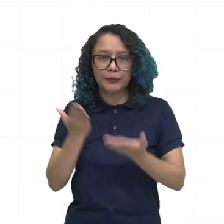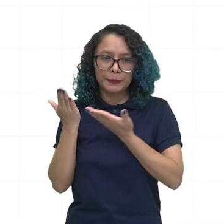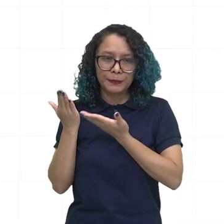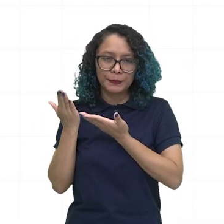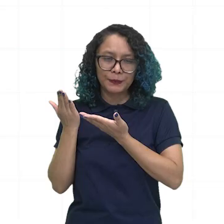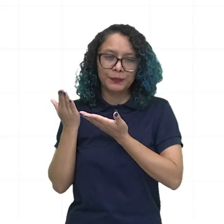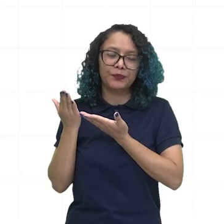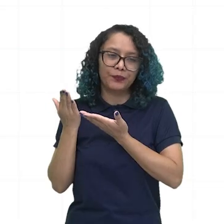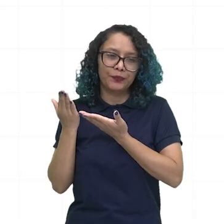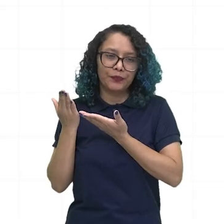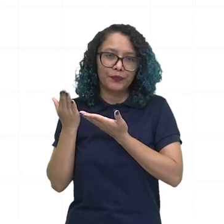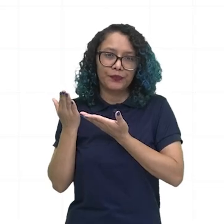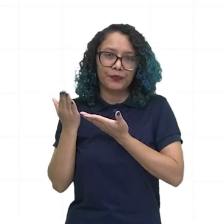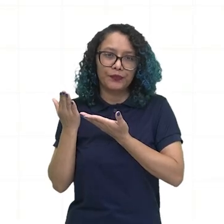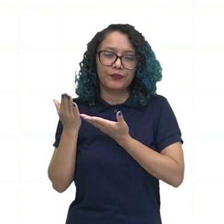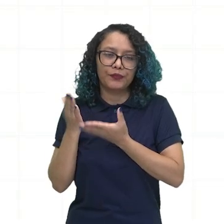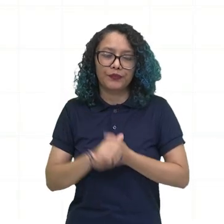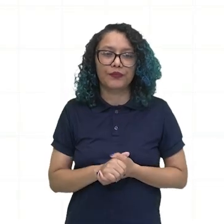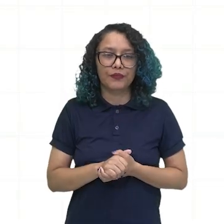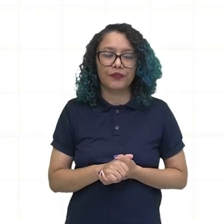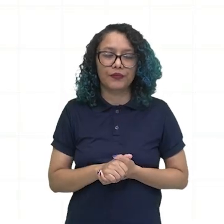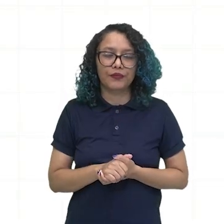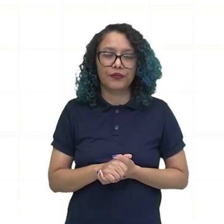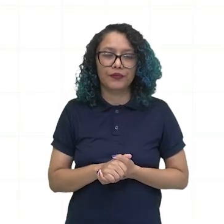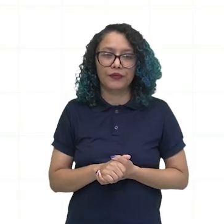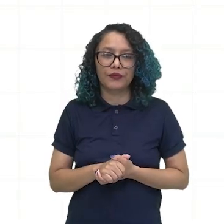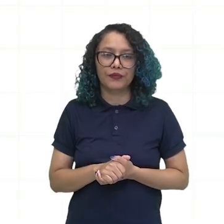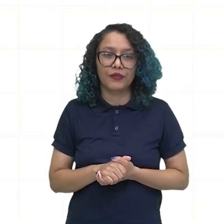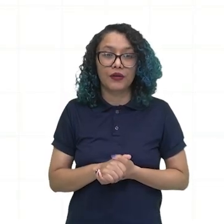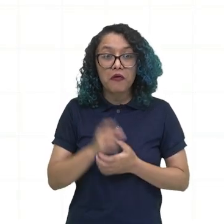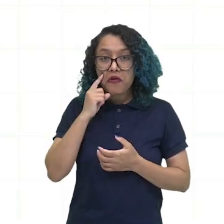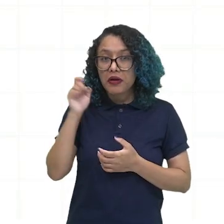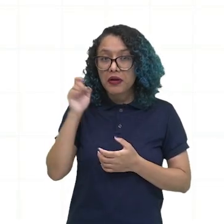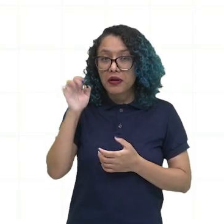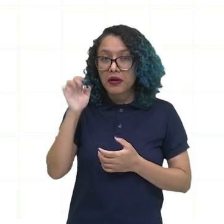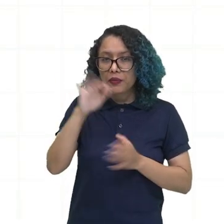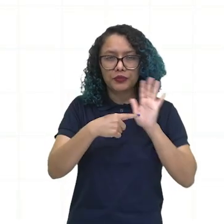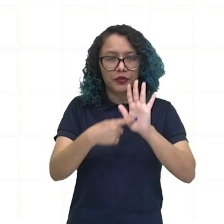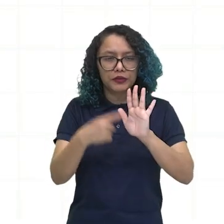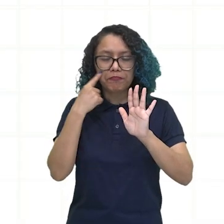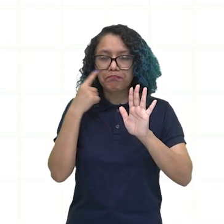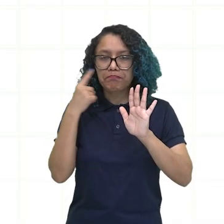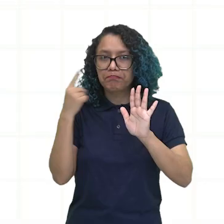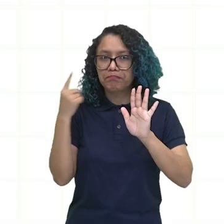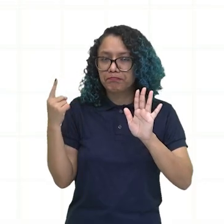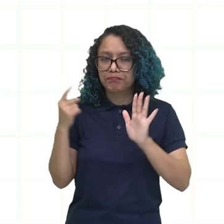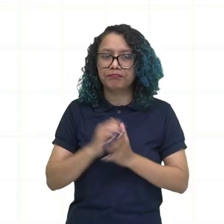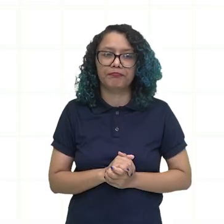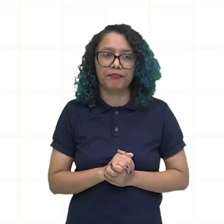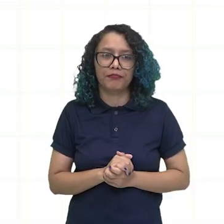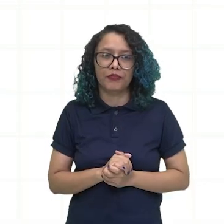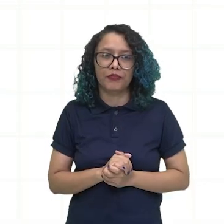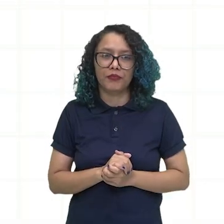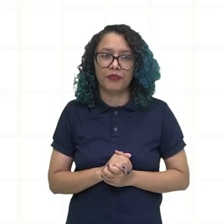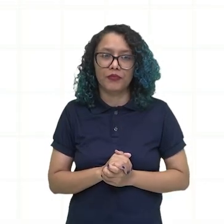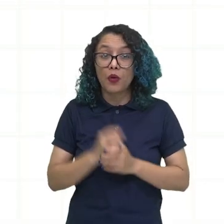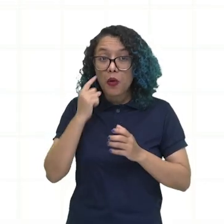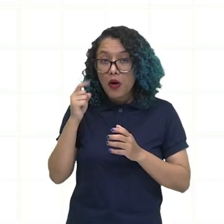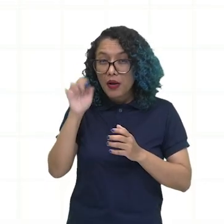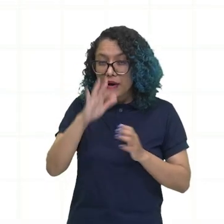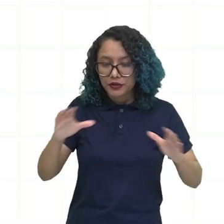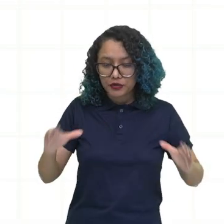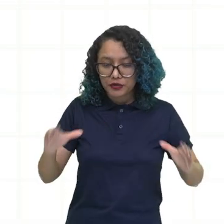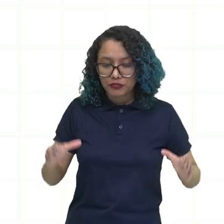aí. Nós temos aqui, ó, na imagem, né, a projeção de um